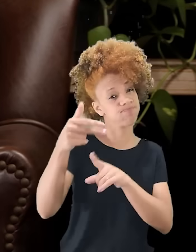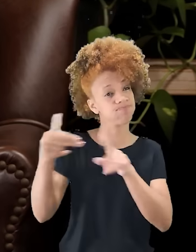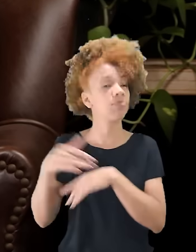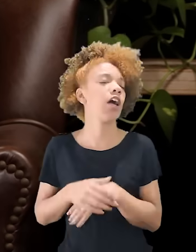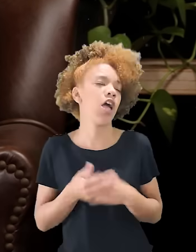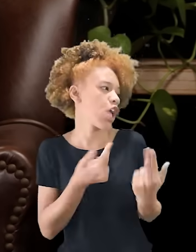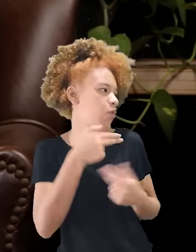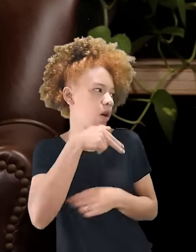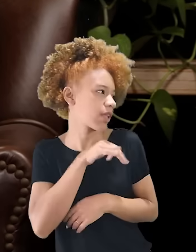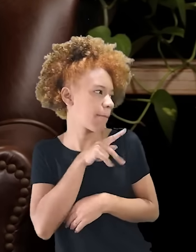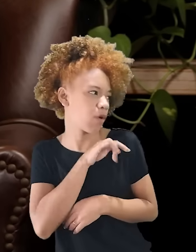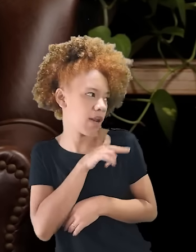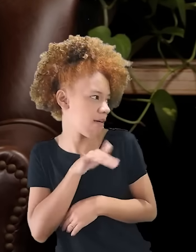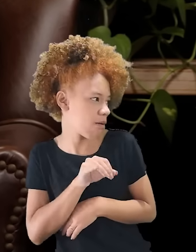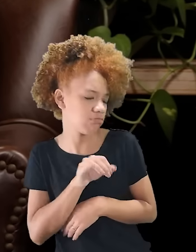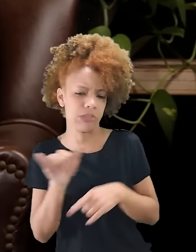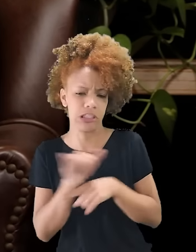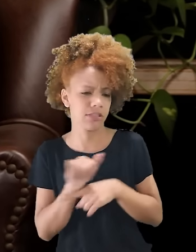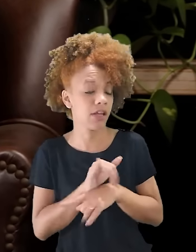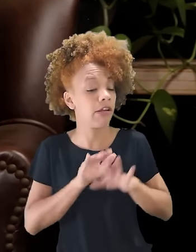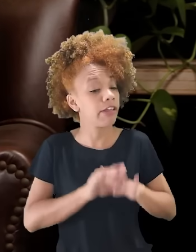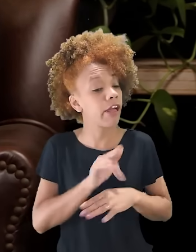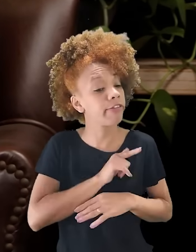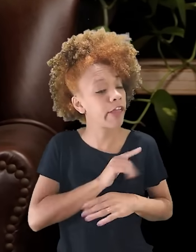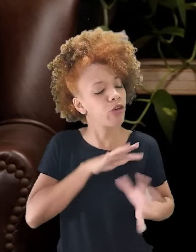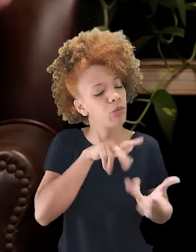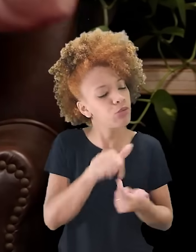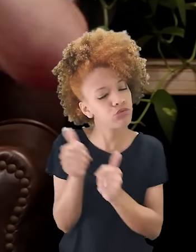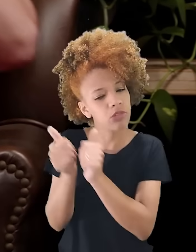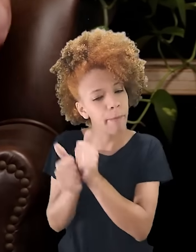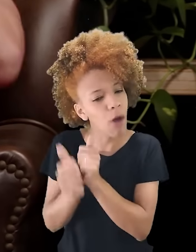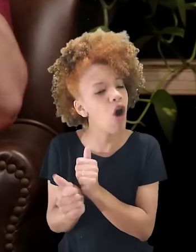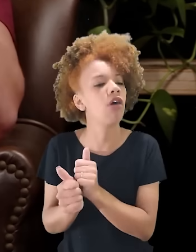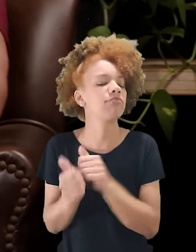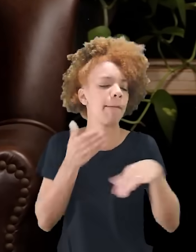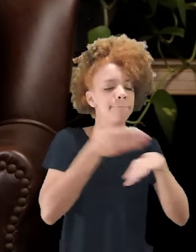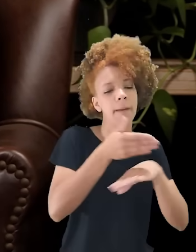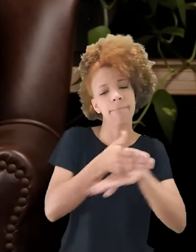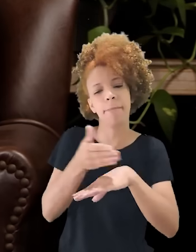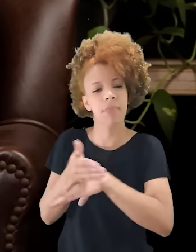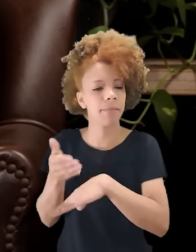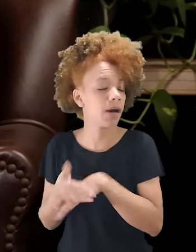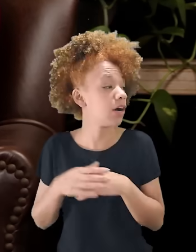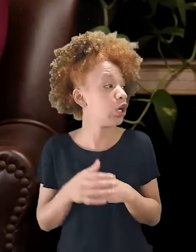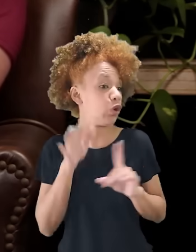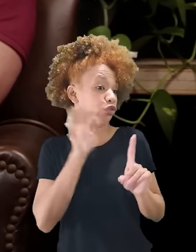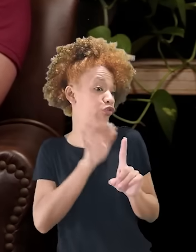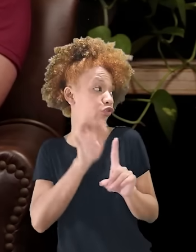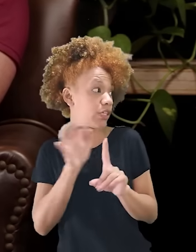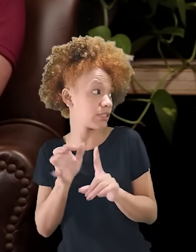grande estrategista da Guerra um estrategista e tal E aí ele acaba entrando no mundo da moda o Beckham esses jogadores de futebol acabam nos